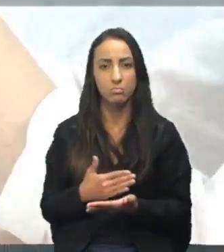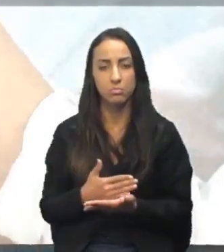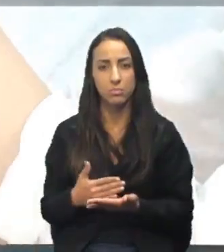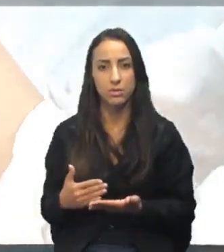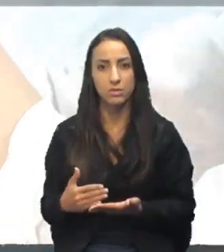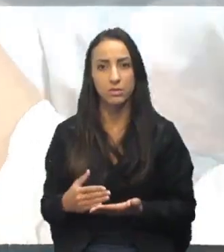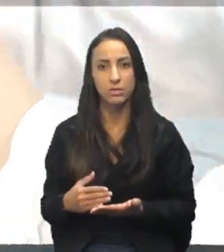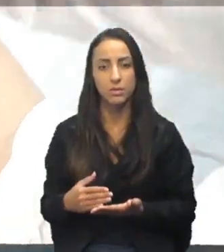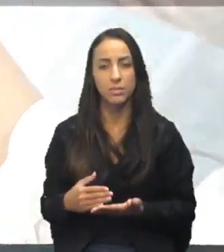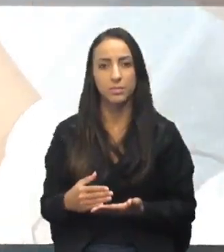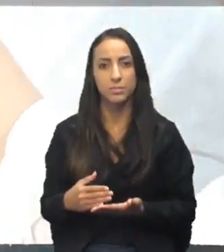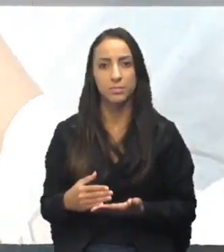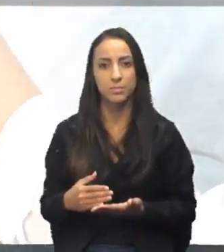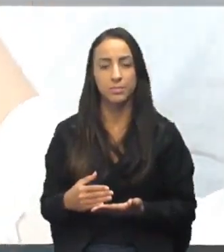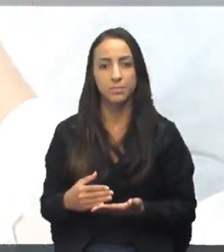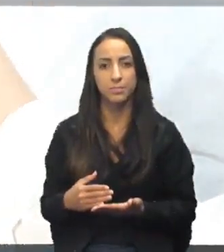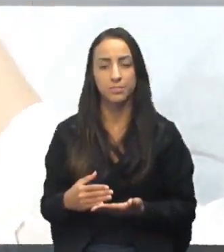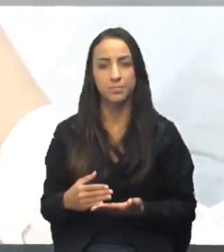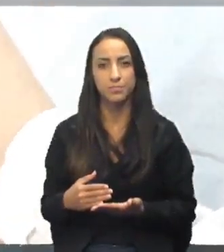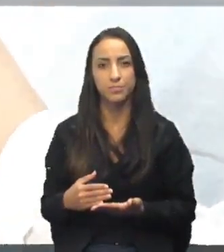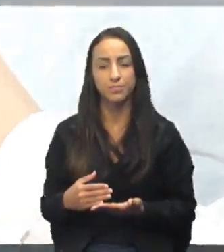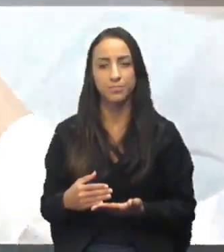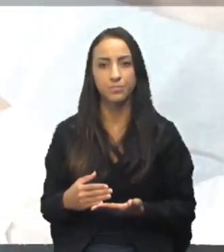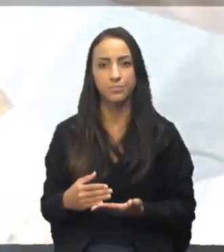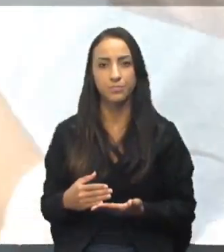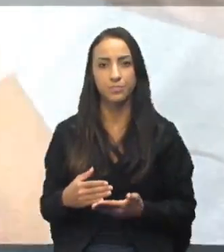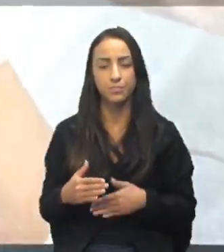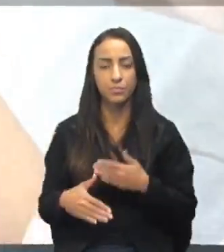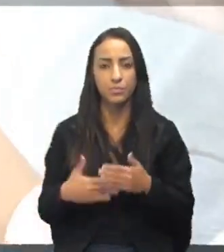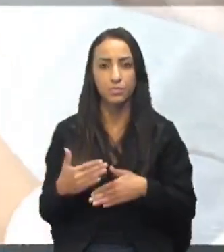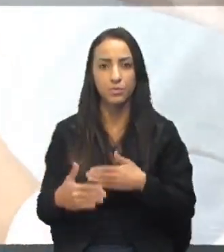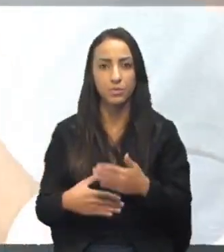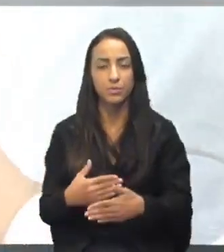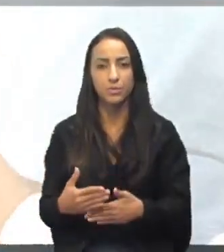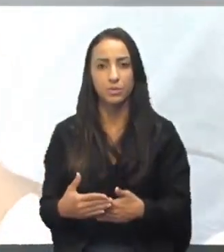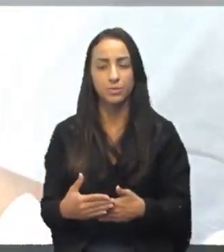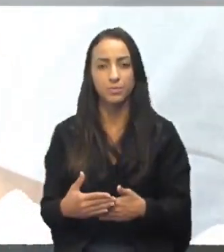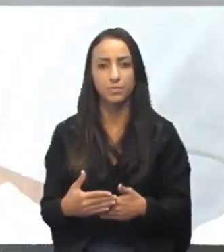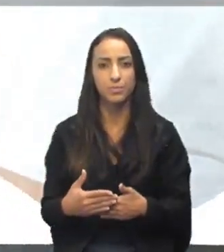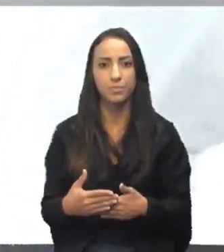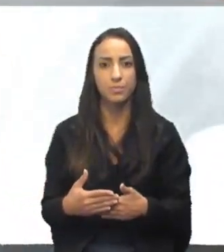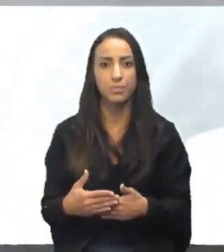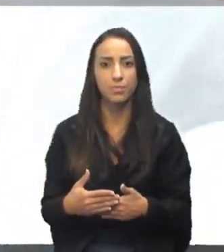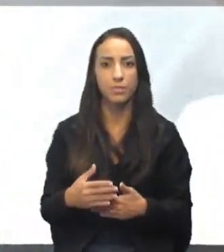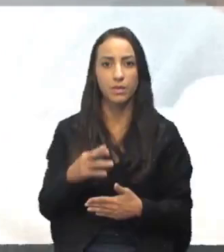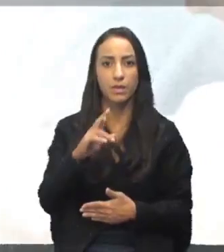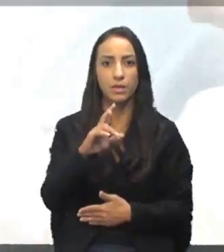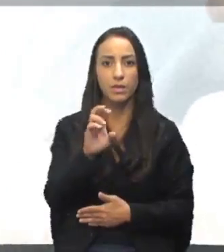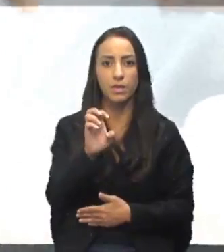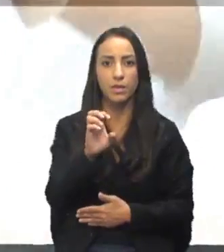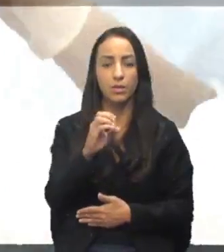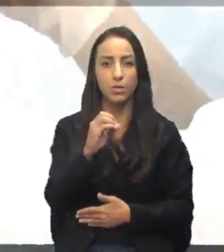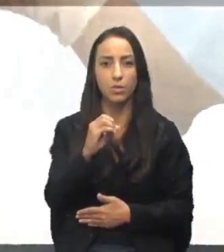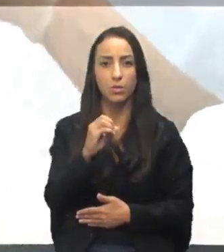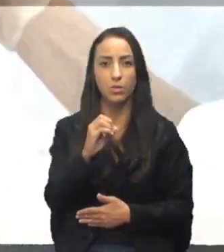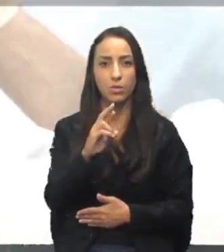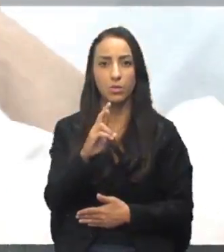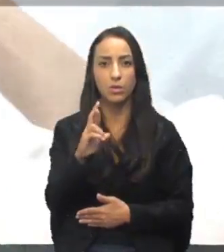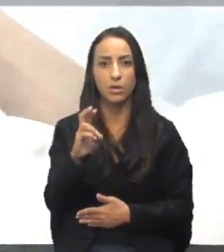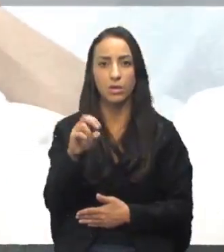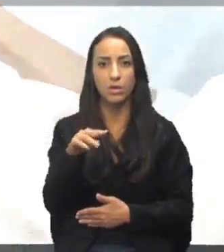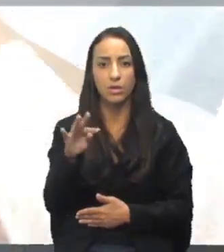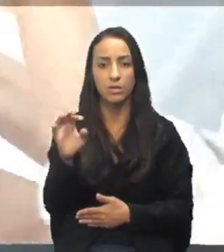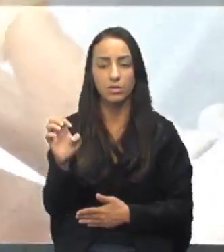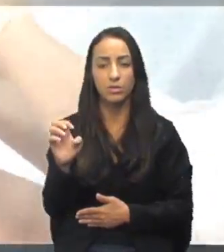fica fixada. Agora, nós vamos desenvolver a bandagem que nós chamamos de recorrente, que é